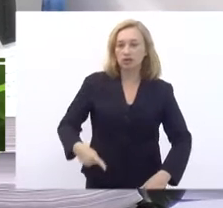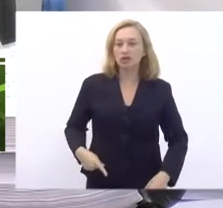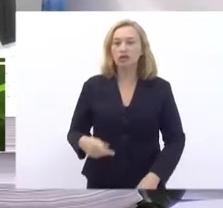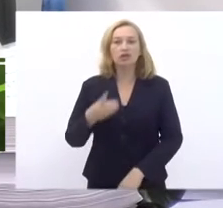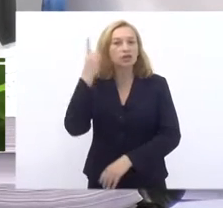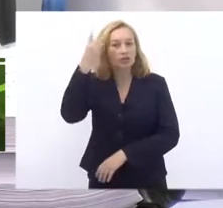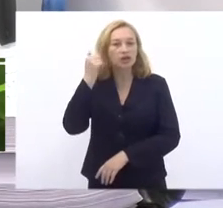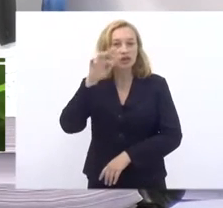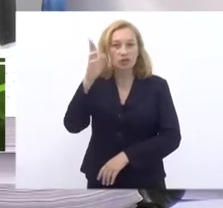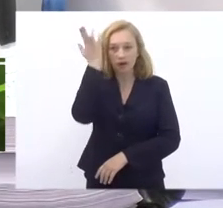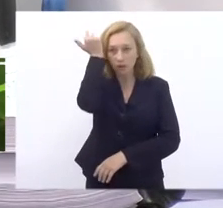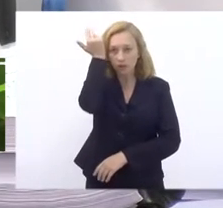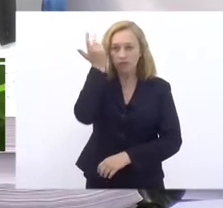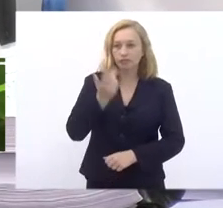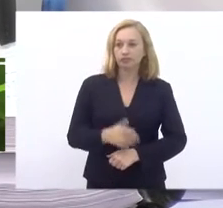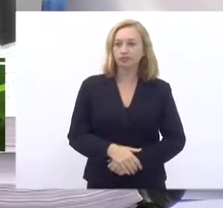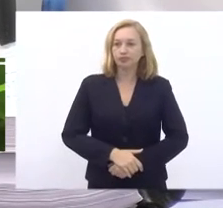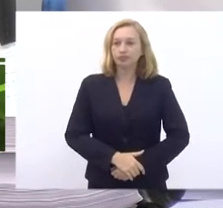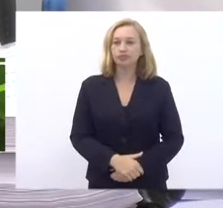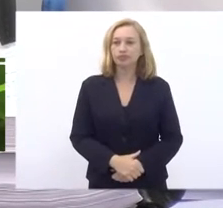deputado Eliomar Coelho.